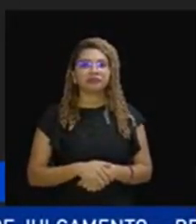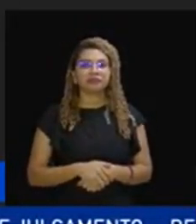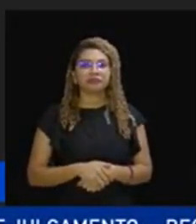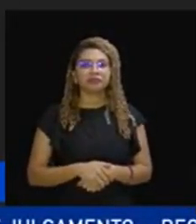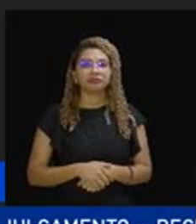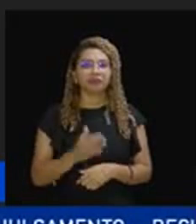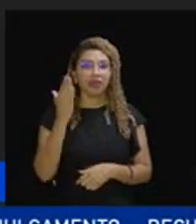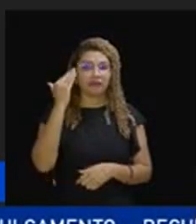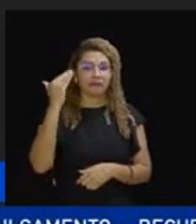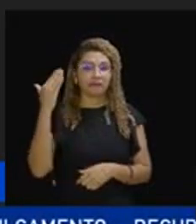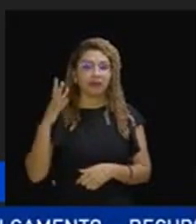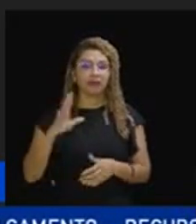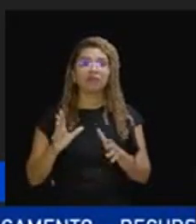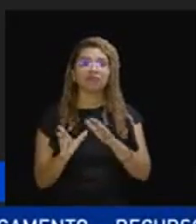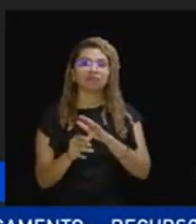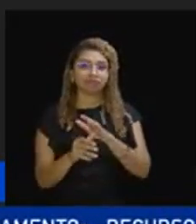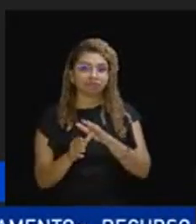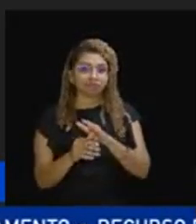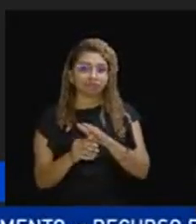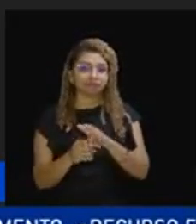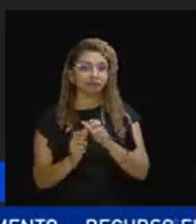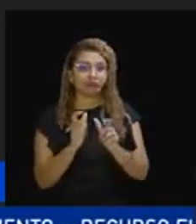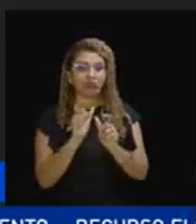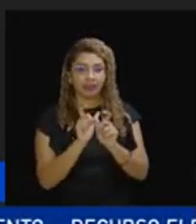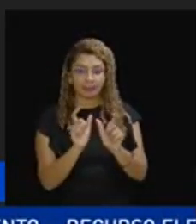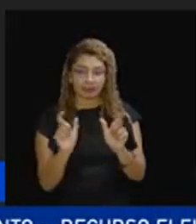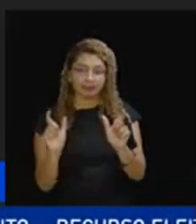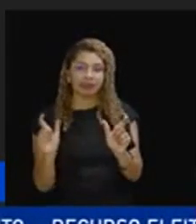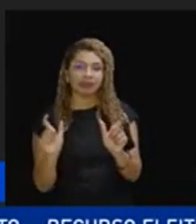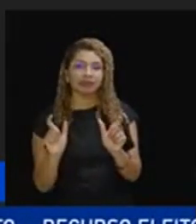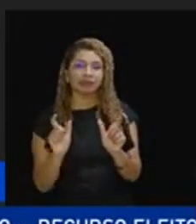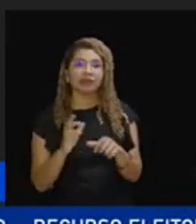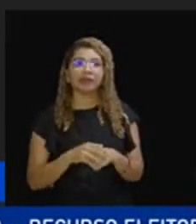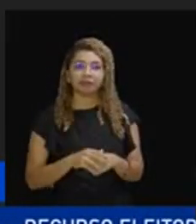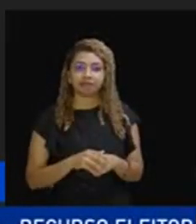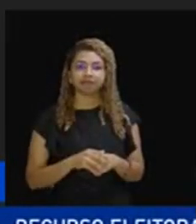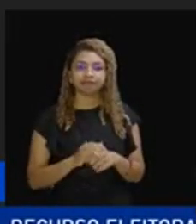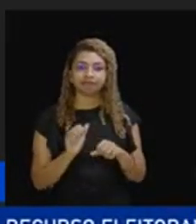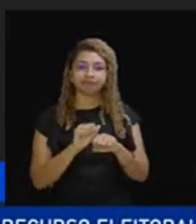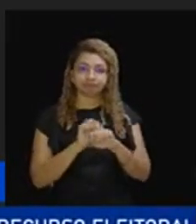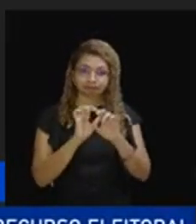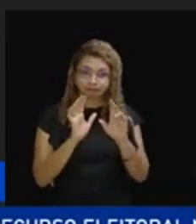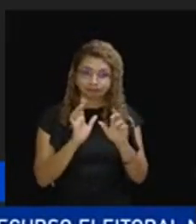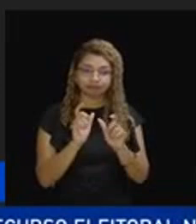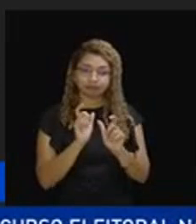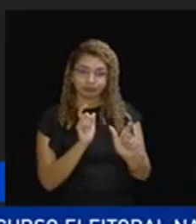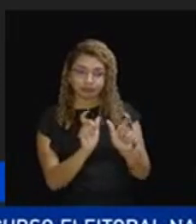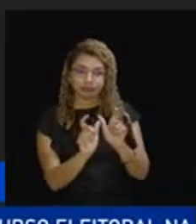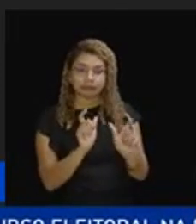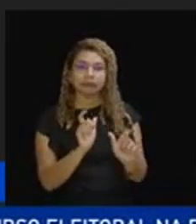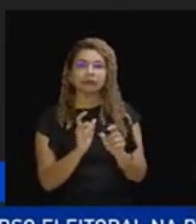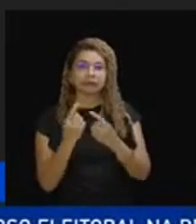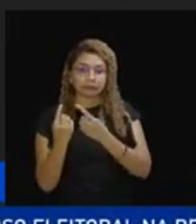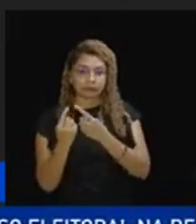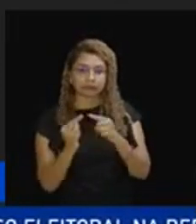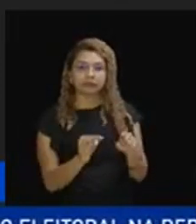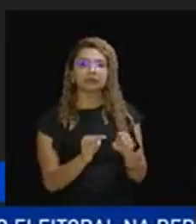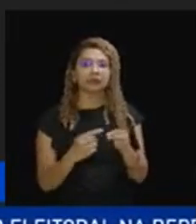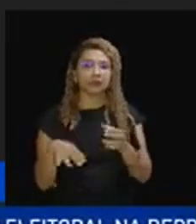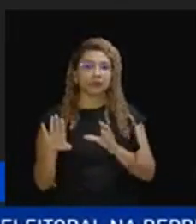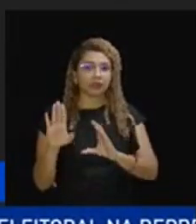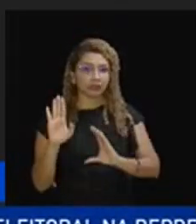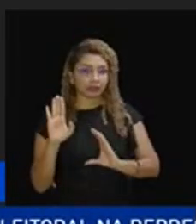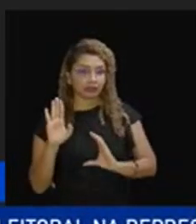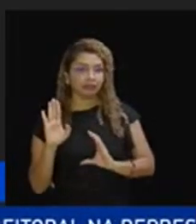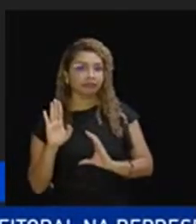ladrão. As palavras utilizadas aqui claramente imputam ao recorrente fama de